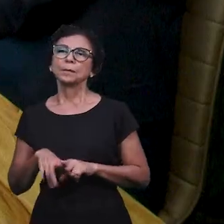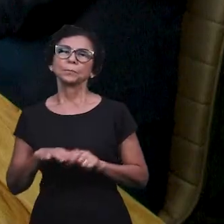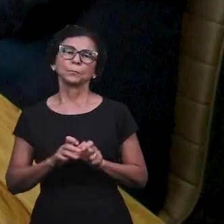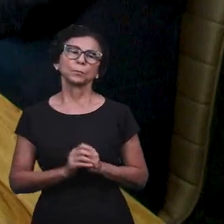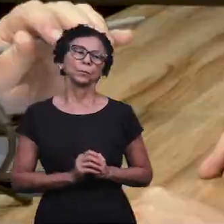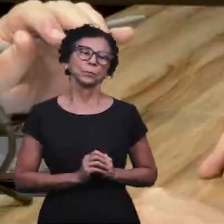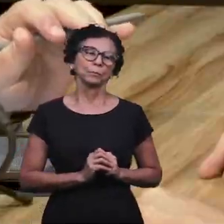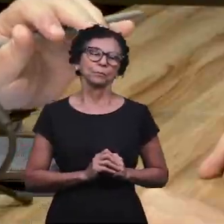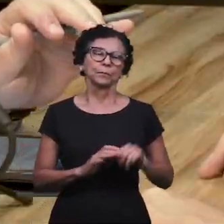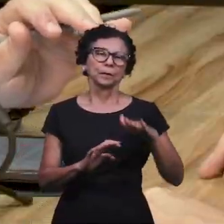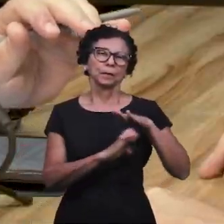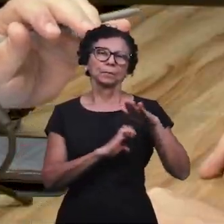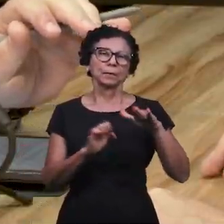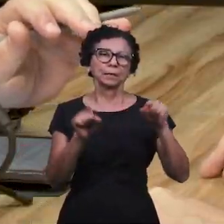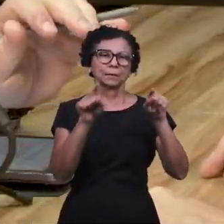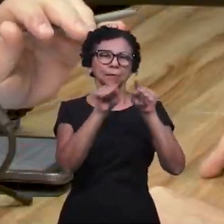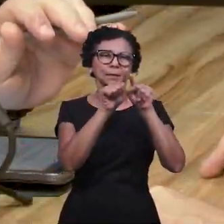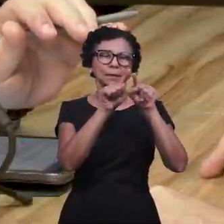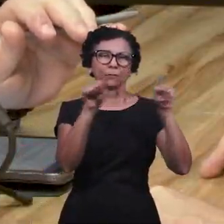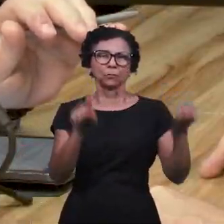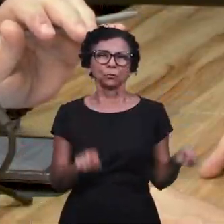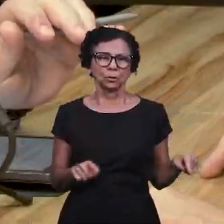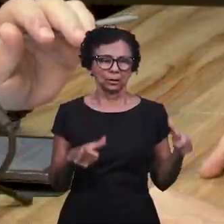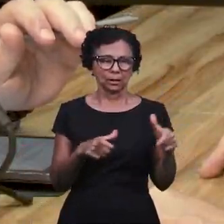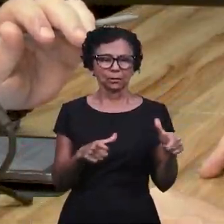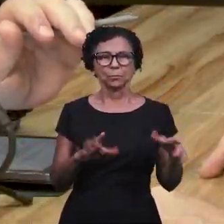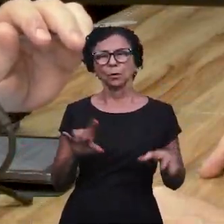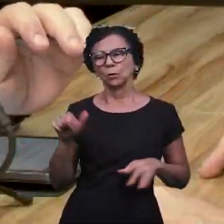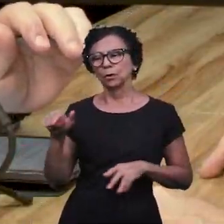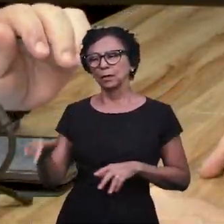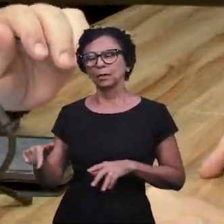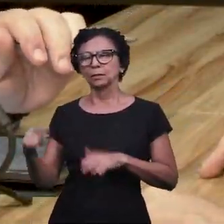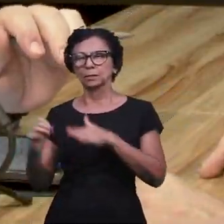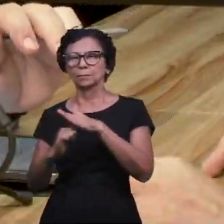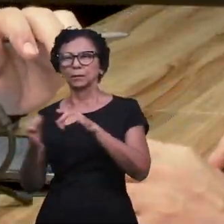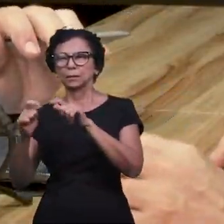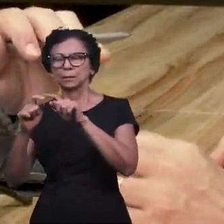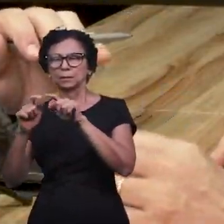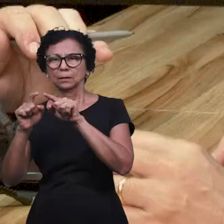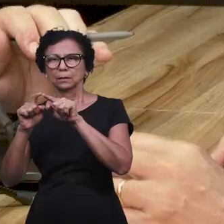de compliance? E como que esses programas eles podem se adaptar à realidade